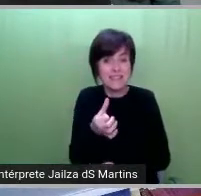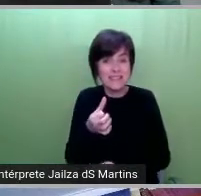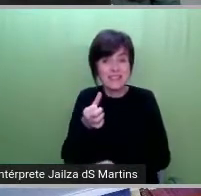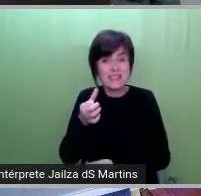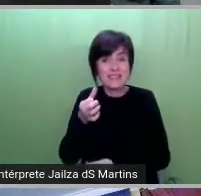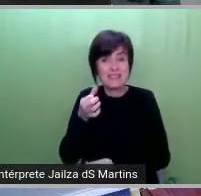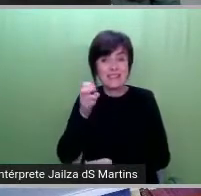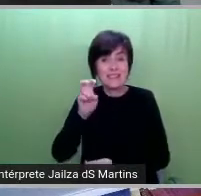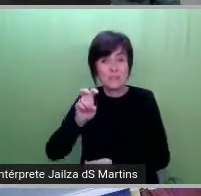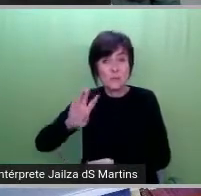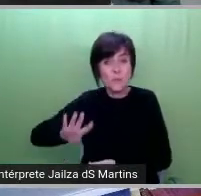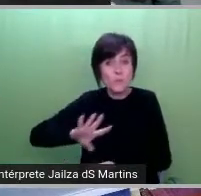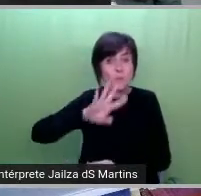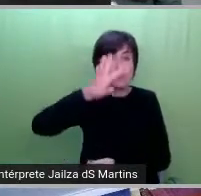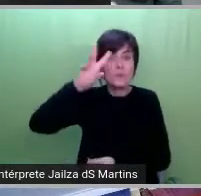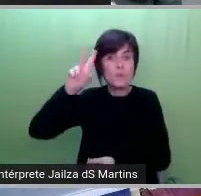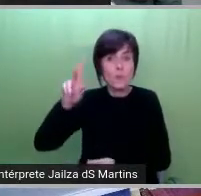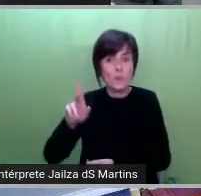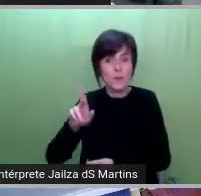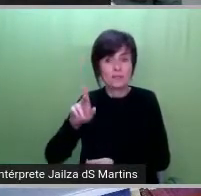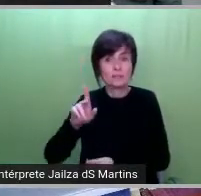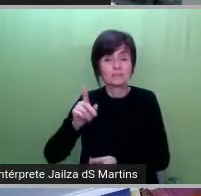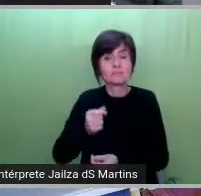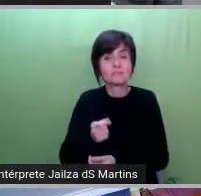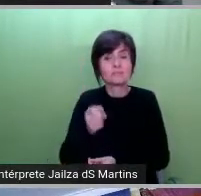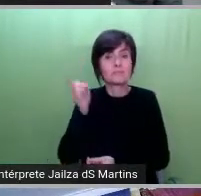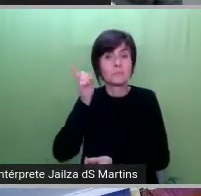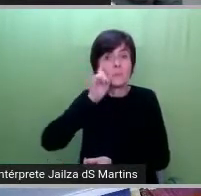1,065 trilhão de reais diariamente.